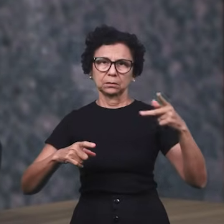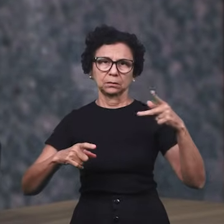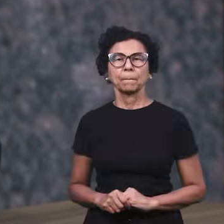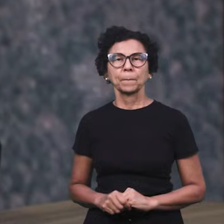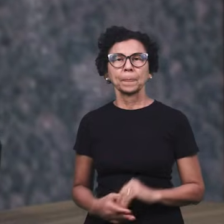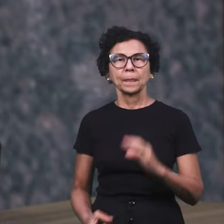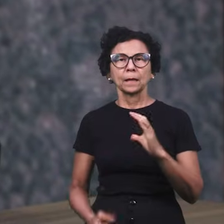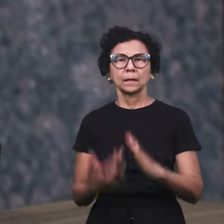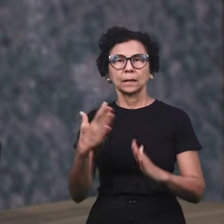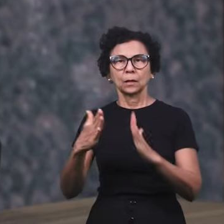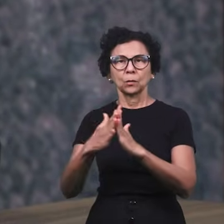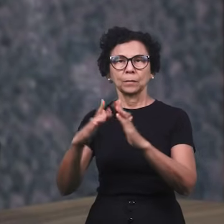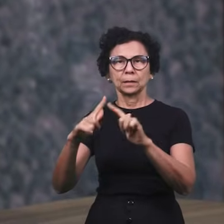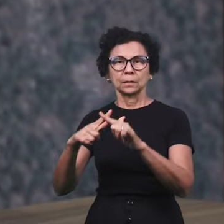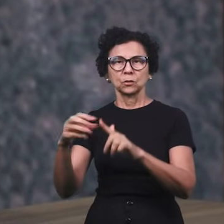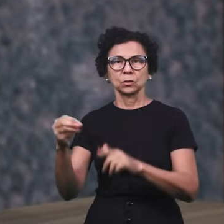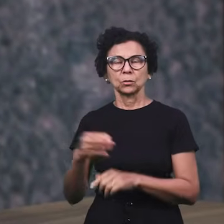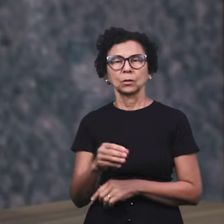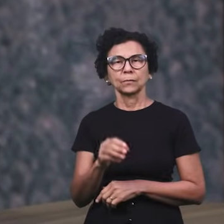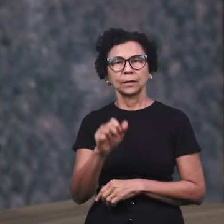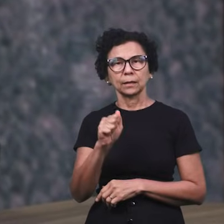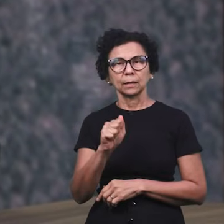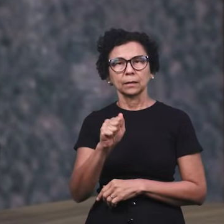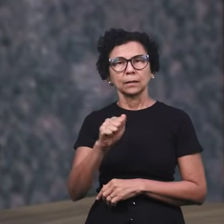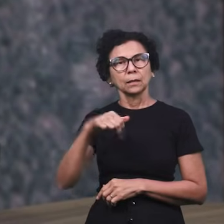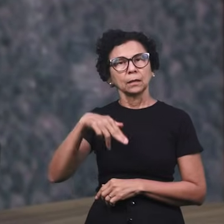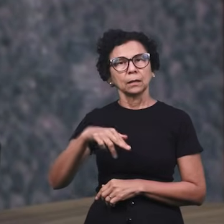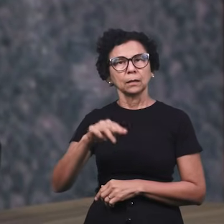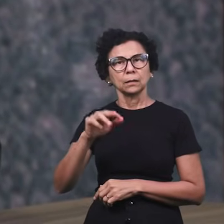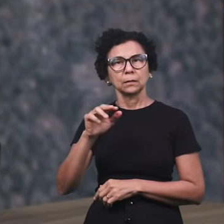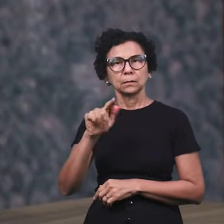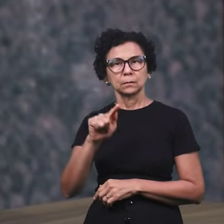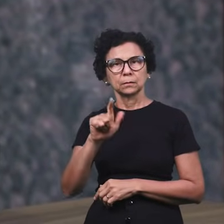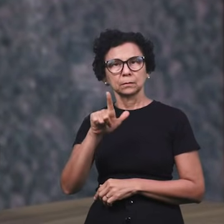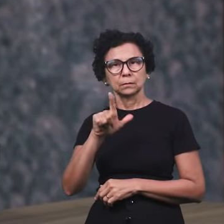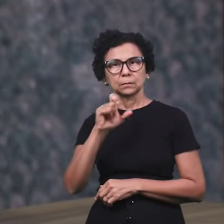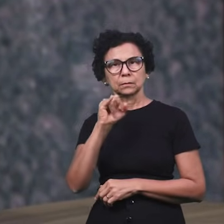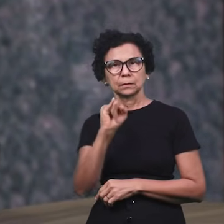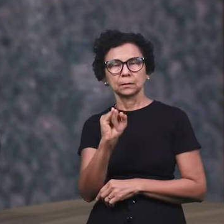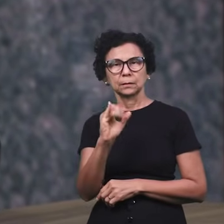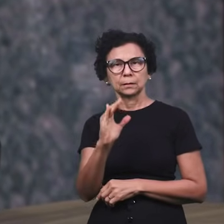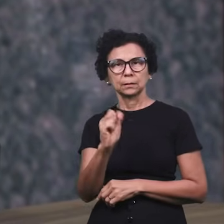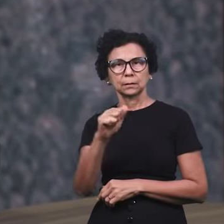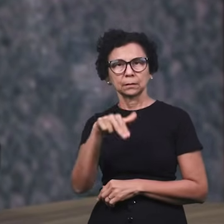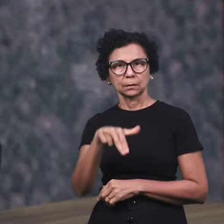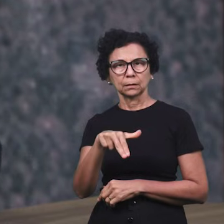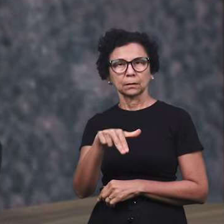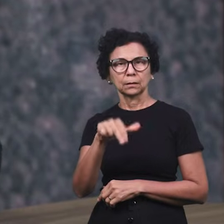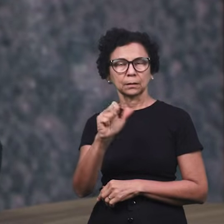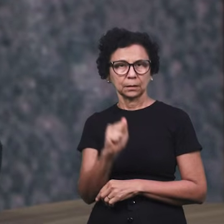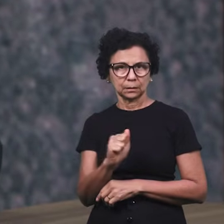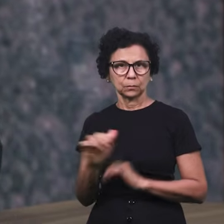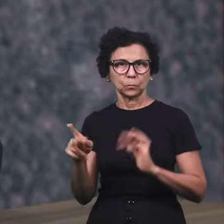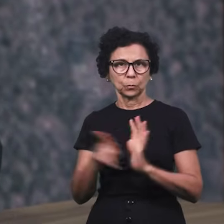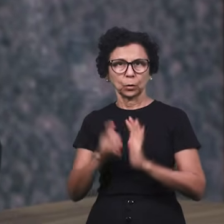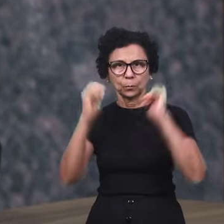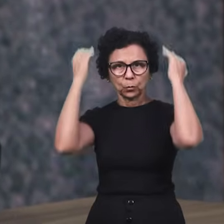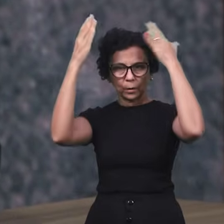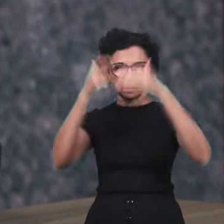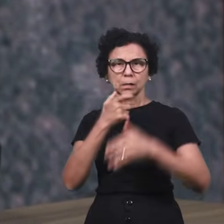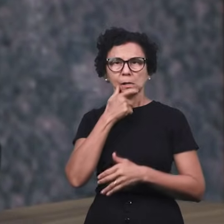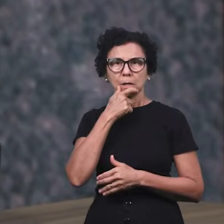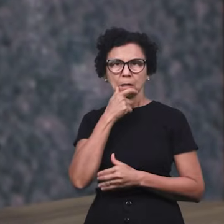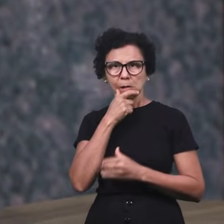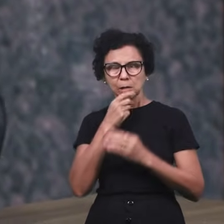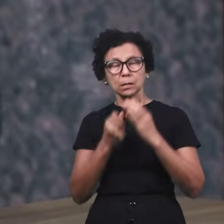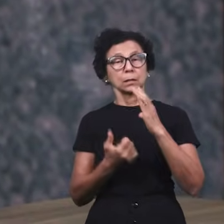foi criada uma nova igreja, a Igreja Anglicana, uma igreja que seria chefiada pelo próprio rei da Inglaterra. E essa